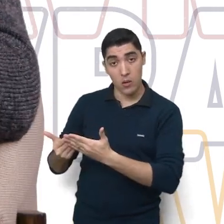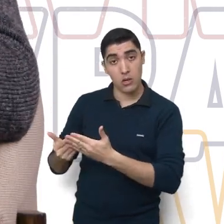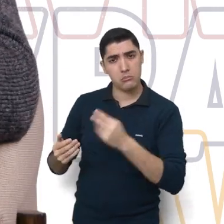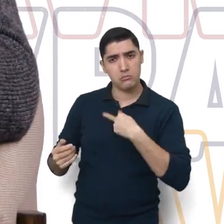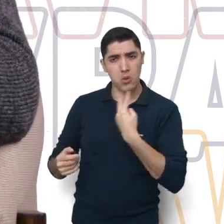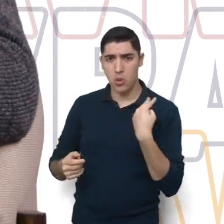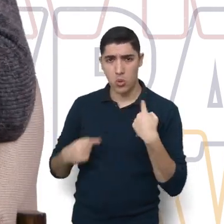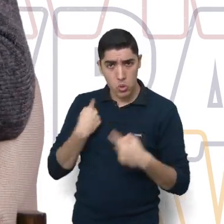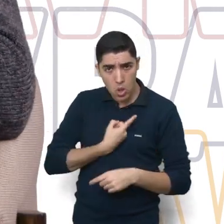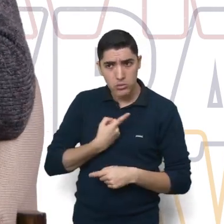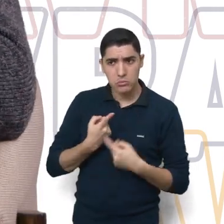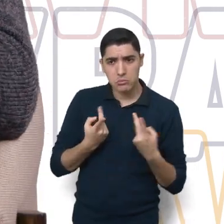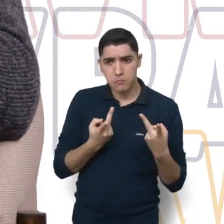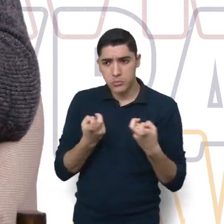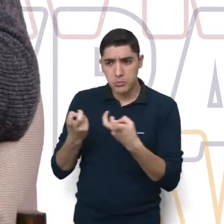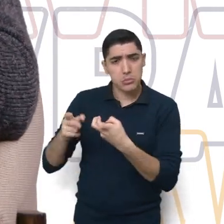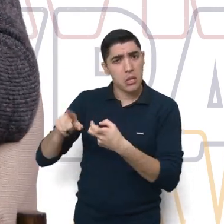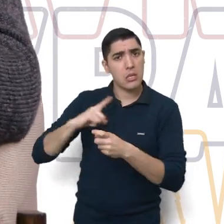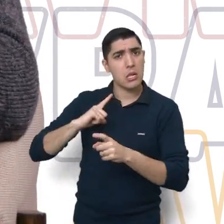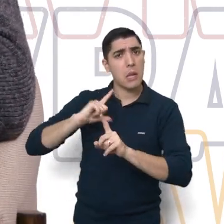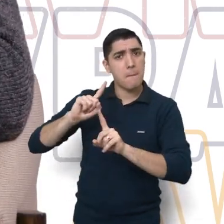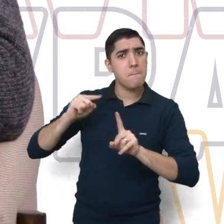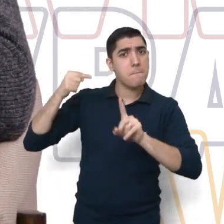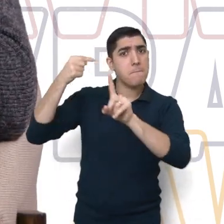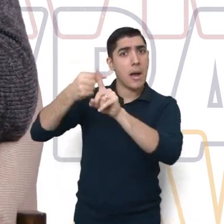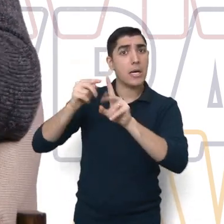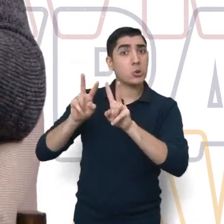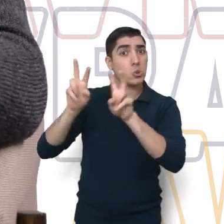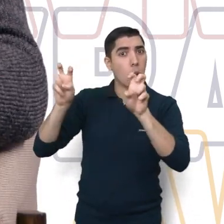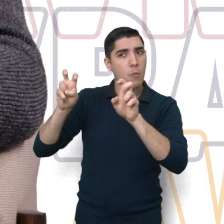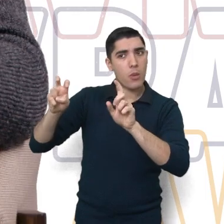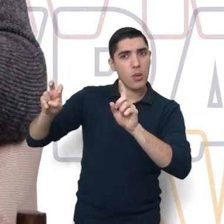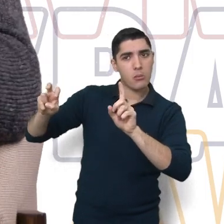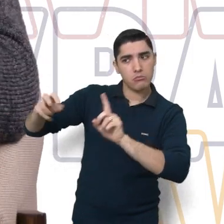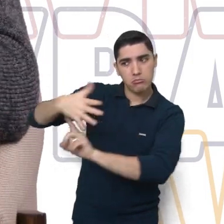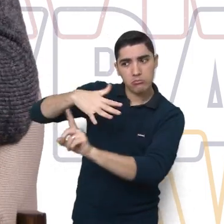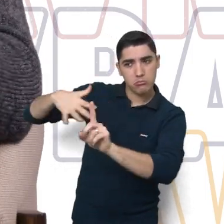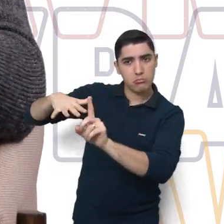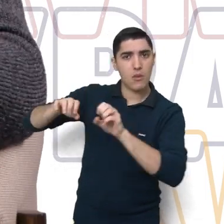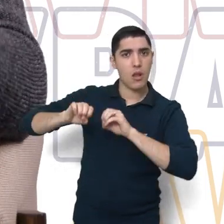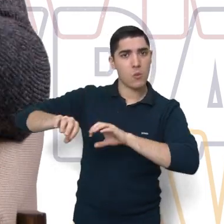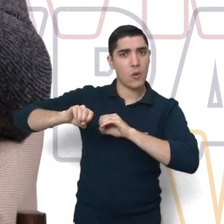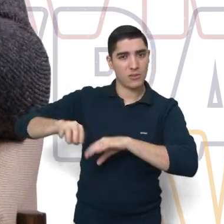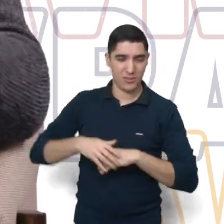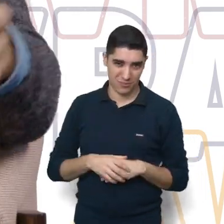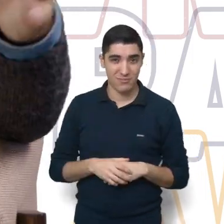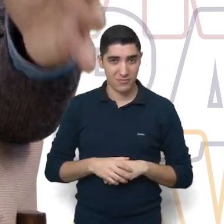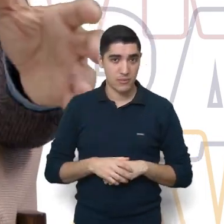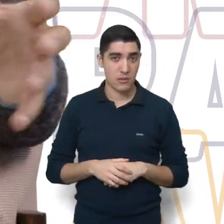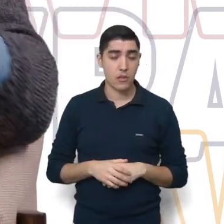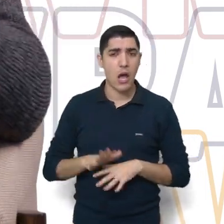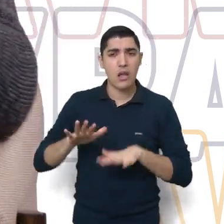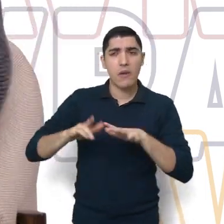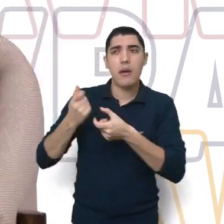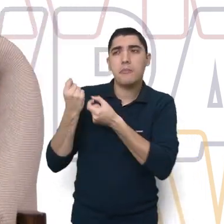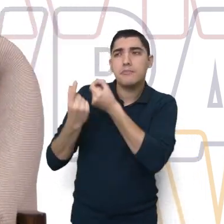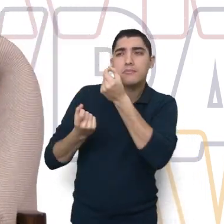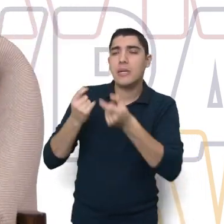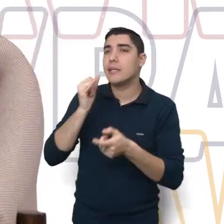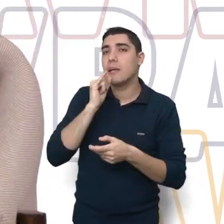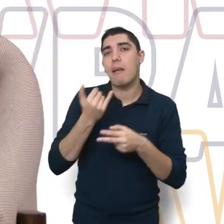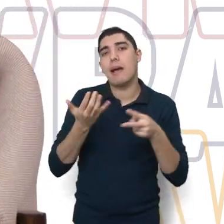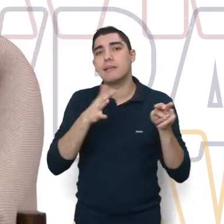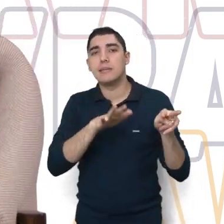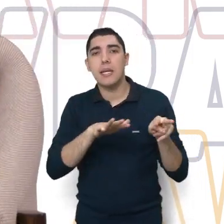vê mais essas questões ambientais sendo tratadas né Mesmo que pontualmente a uma semana do meio ambiente